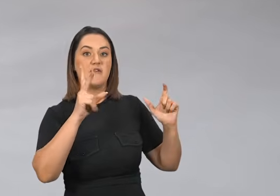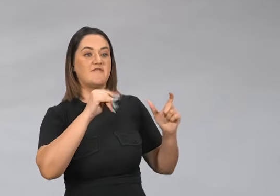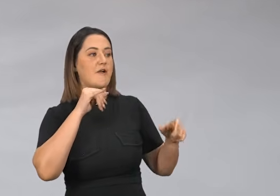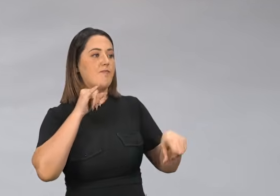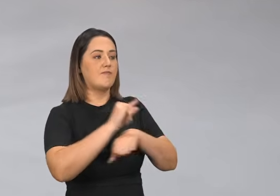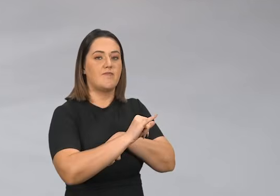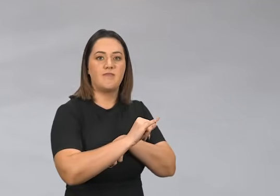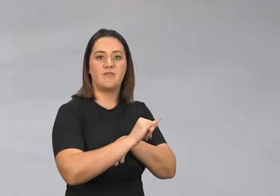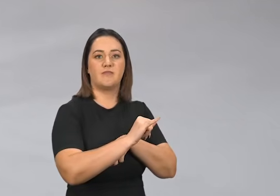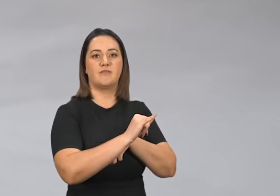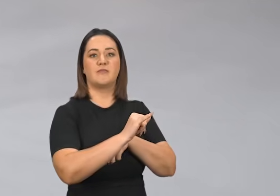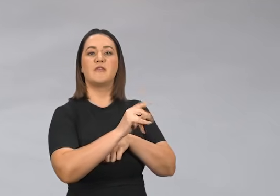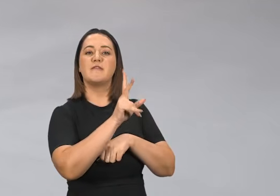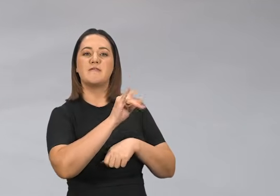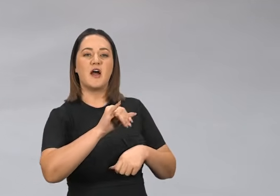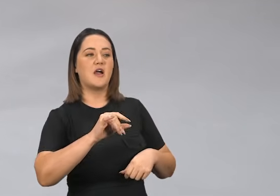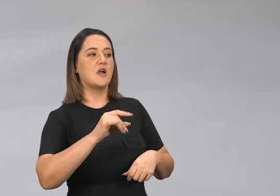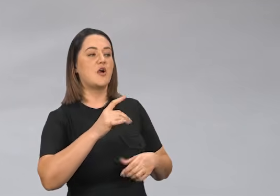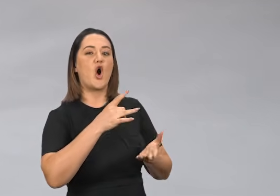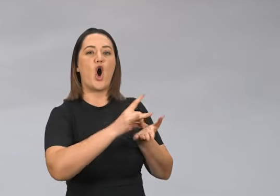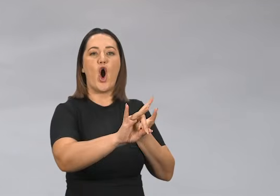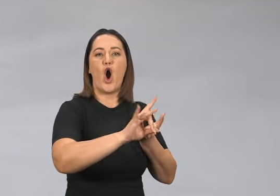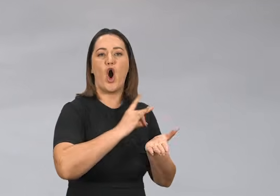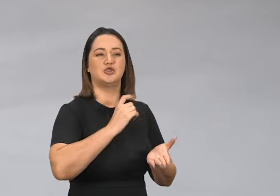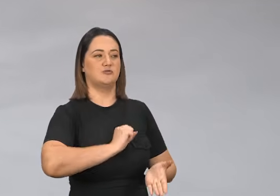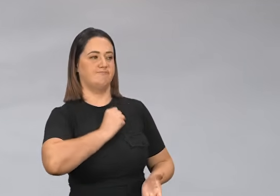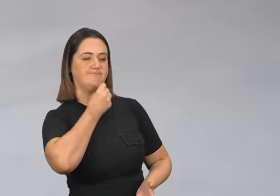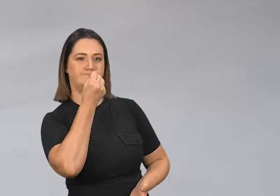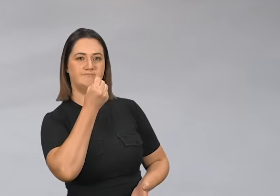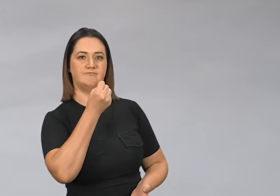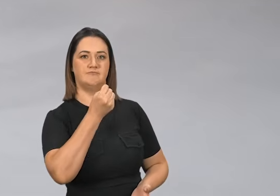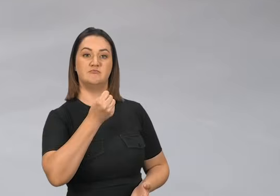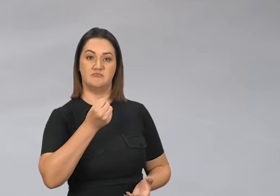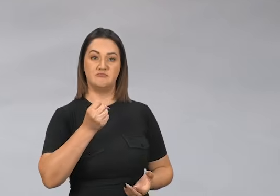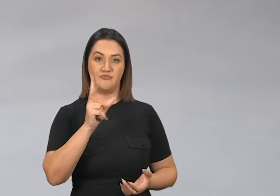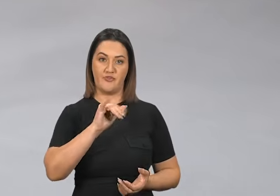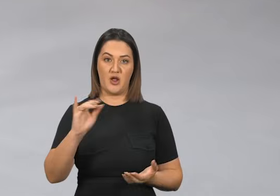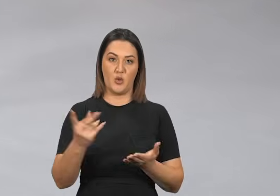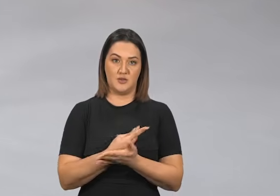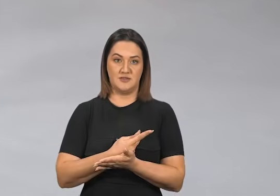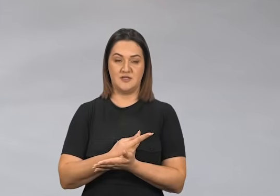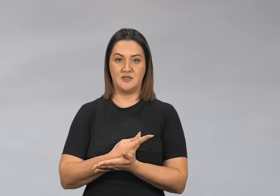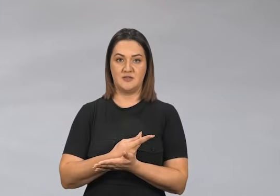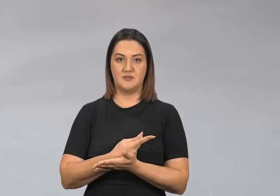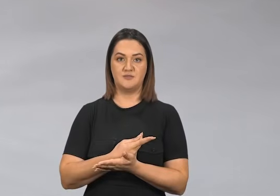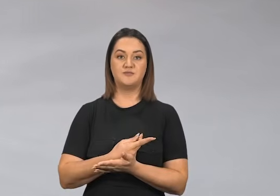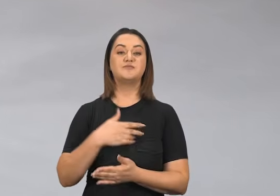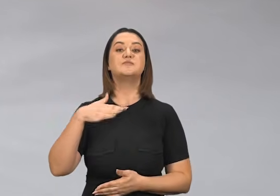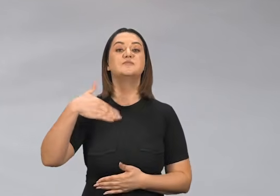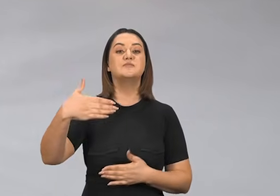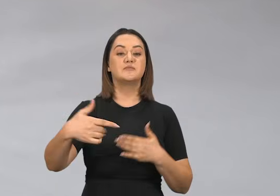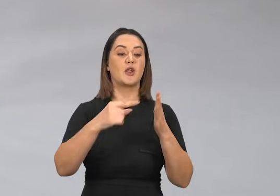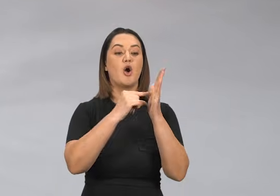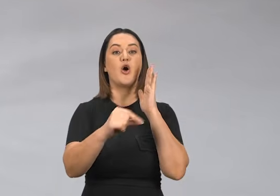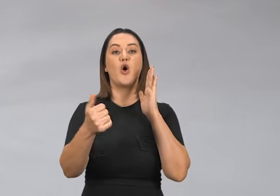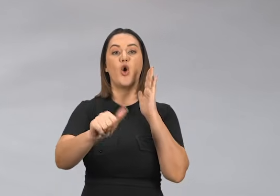escandalizar, vão trair, vão se odiar. Olha só, tudo isso Jesus está falando. Aí o verso 11 ele fala assim,